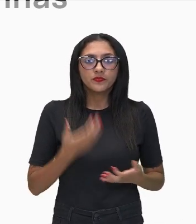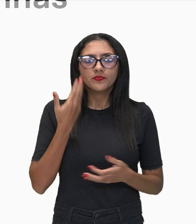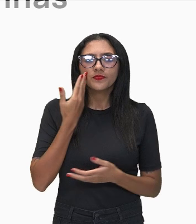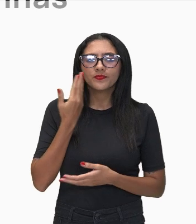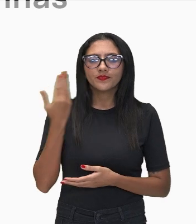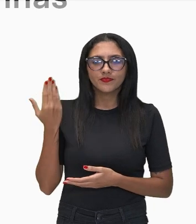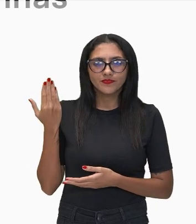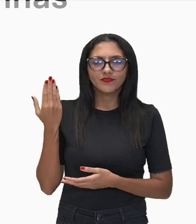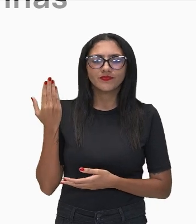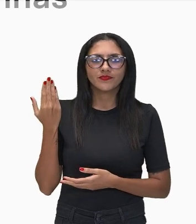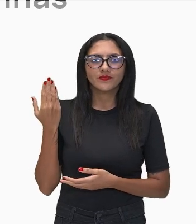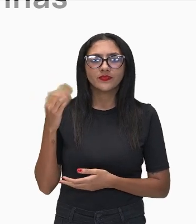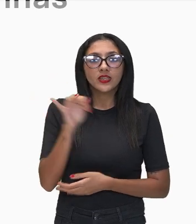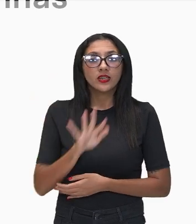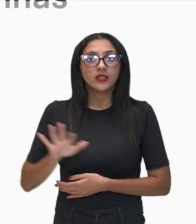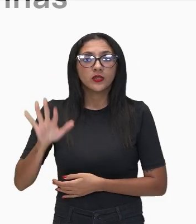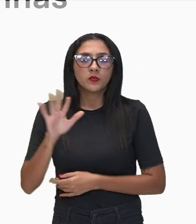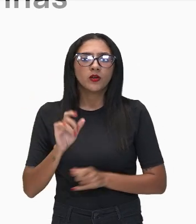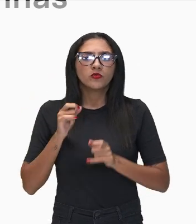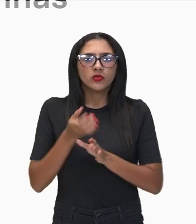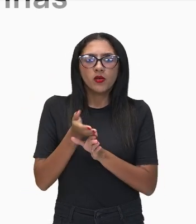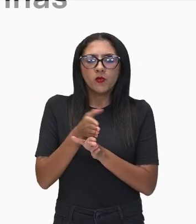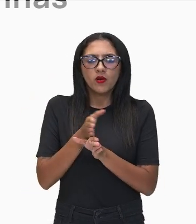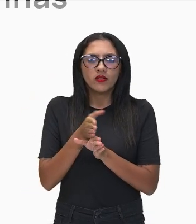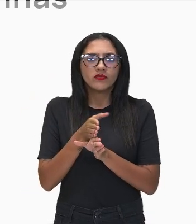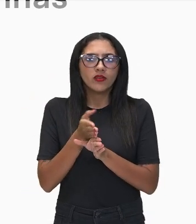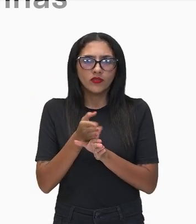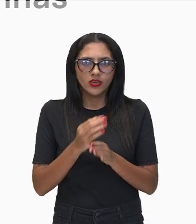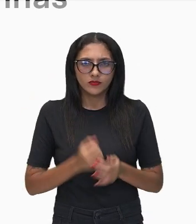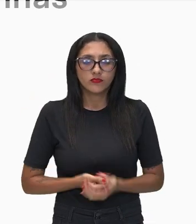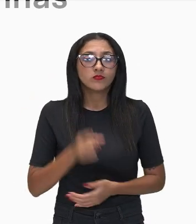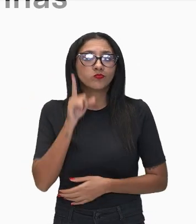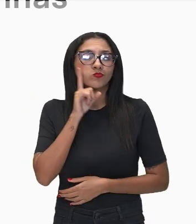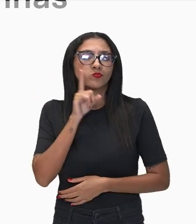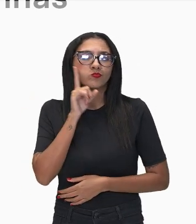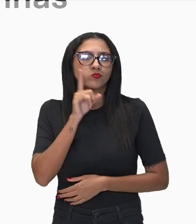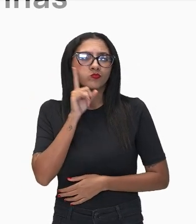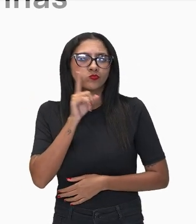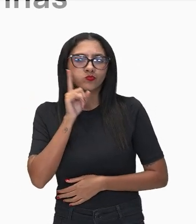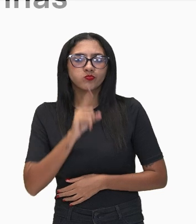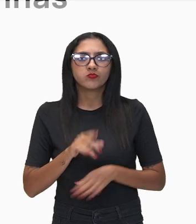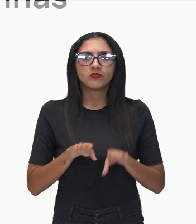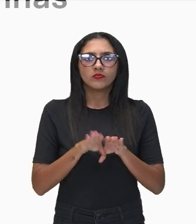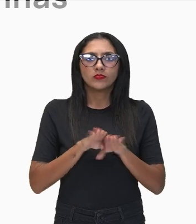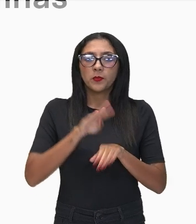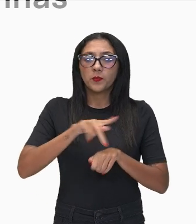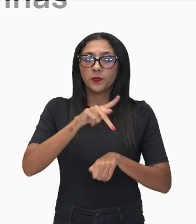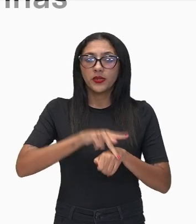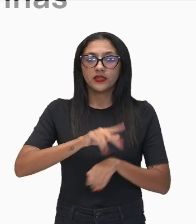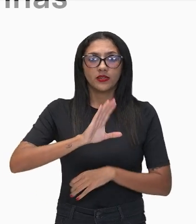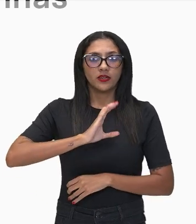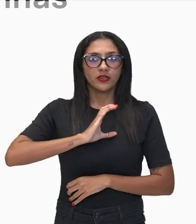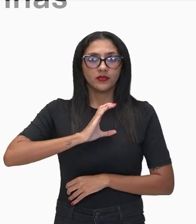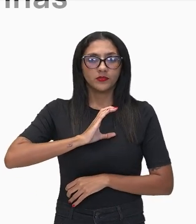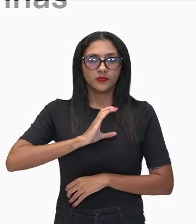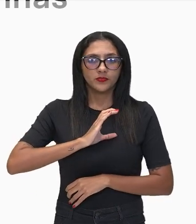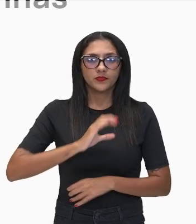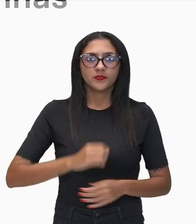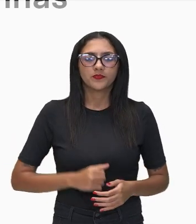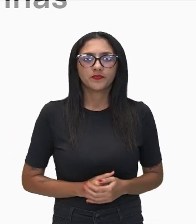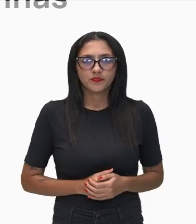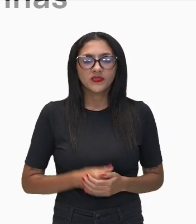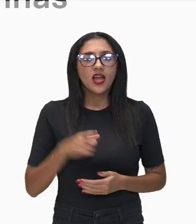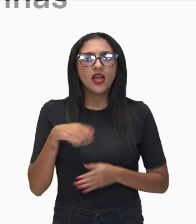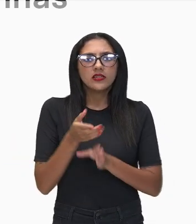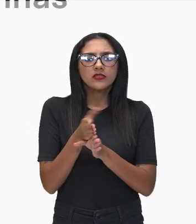né, mostrando a fronteira dos Estados Unidos e do Canadá, né? Essas fronteiras,